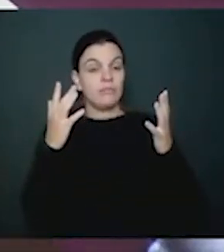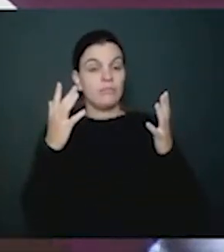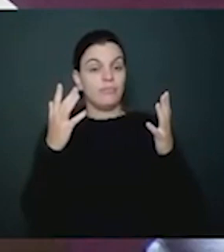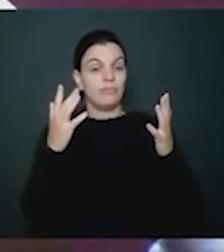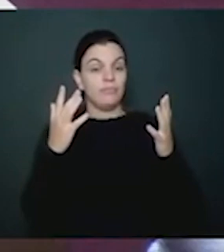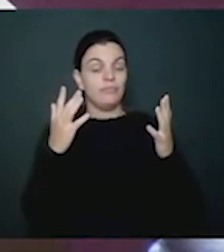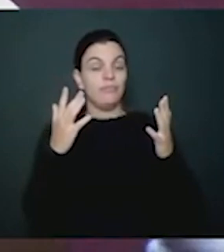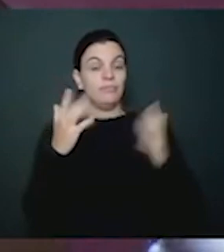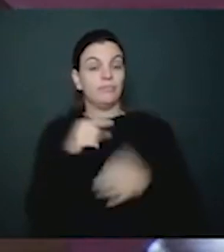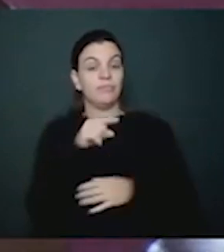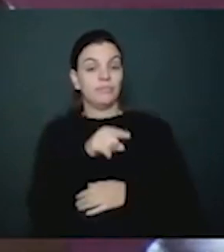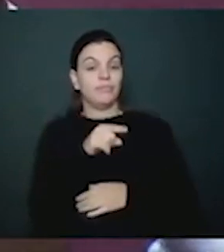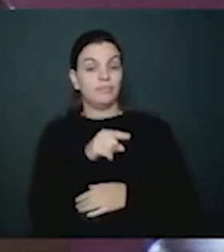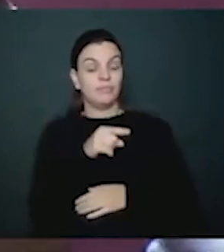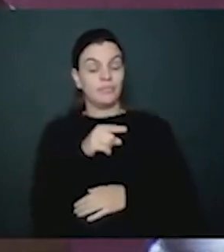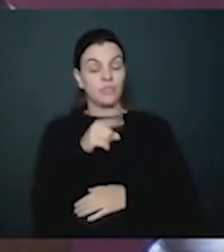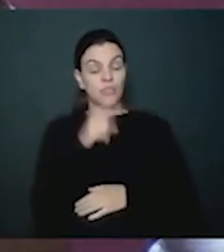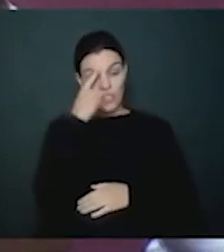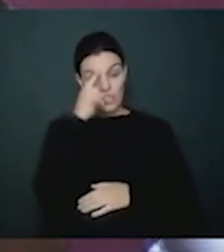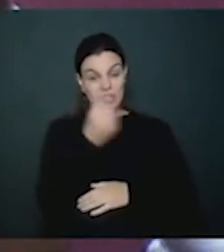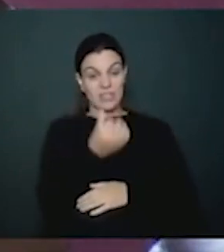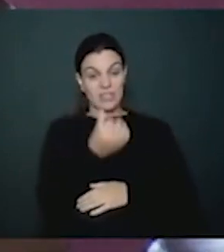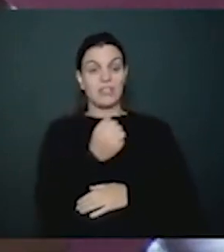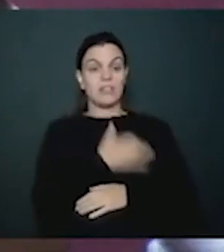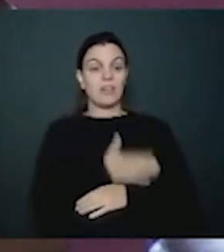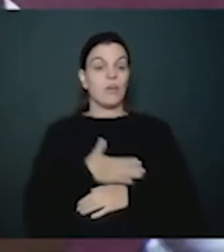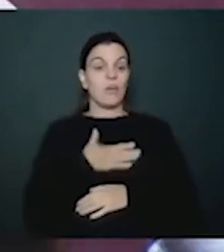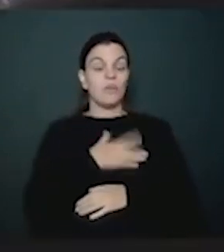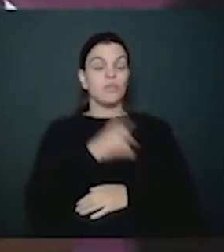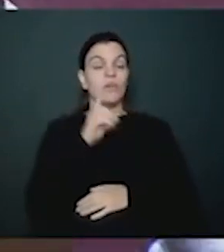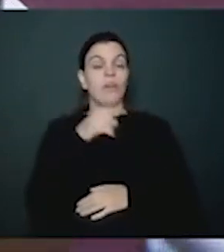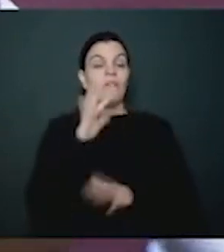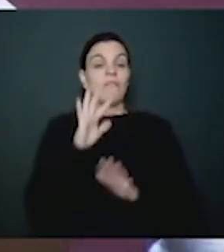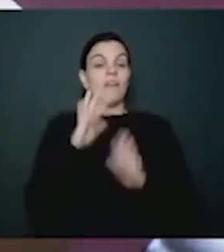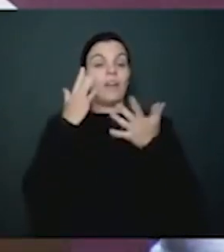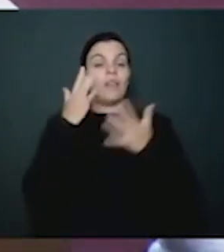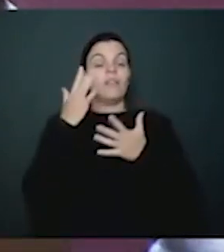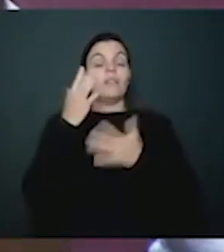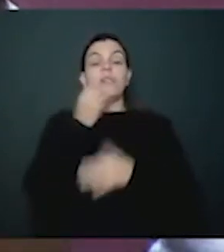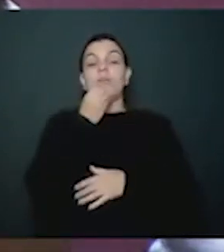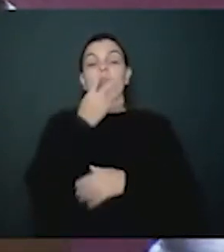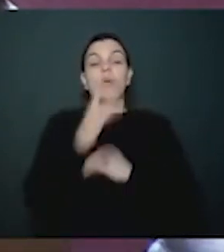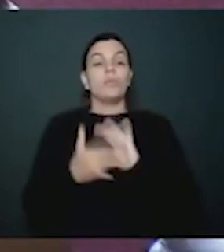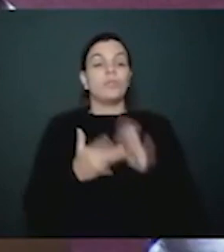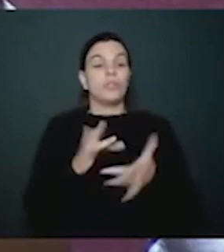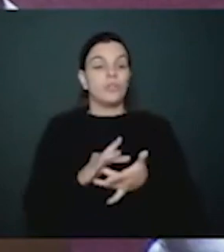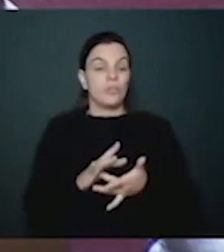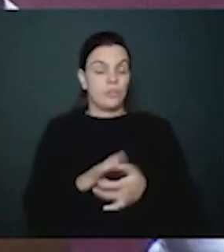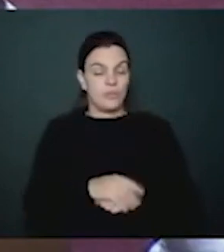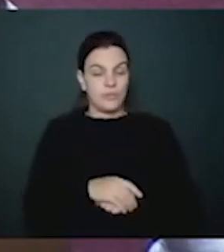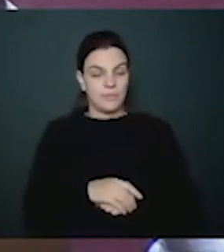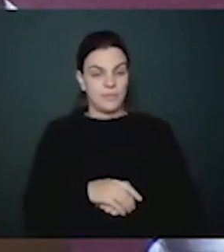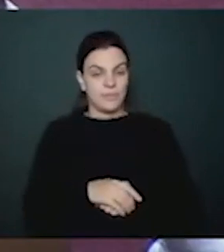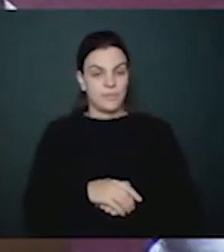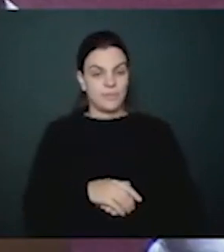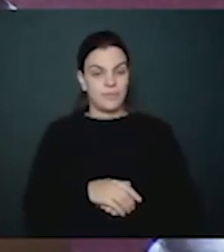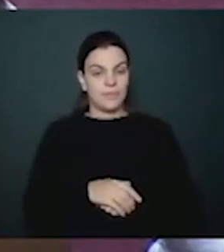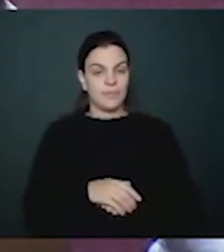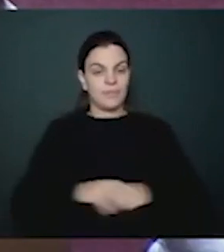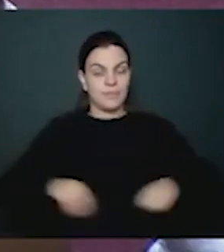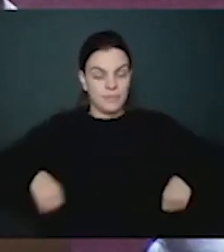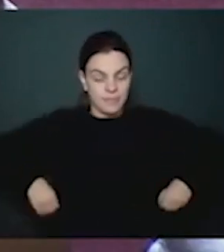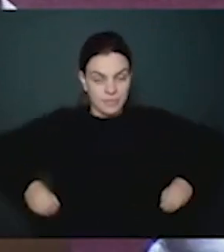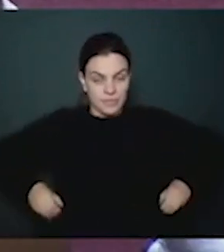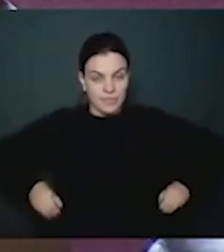a festa do dia 6 de agosto, festa do Bom Jesus. A exemplo deste projeto, o Santuário da